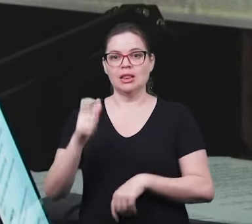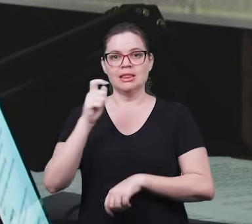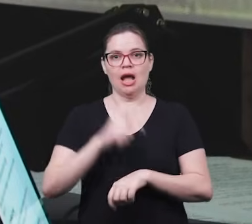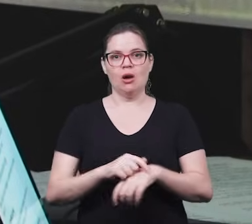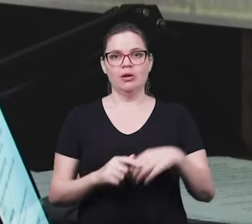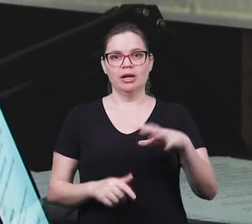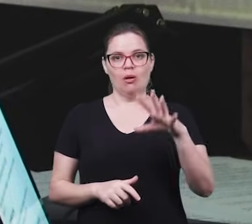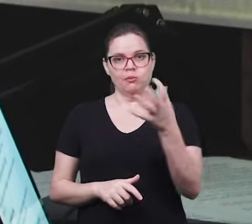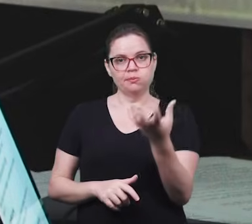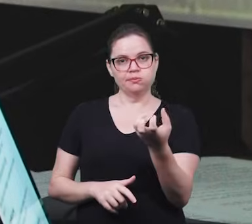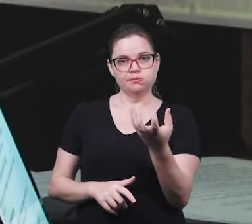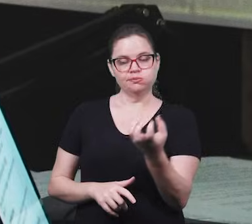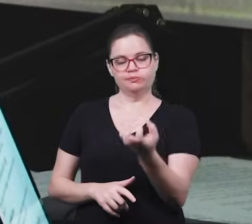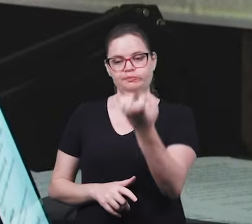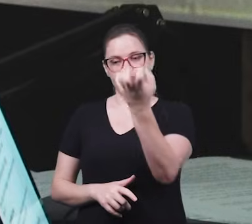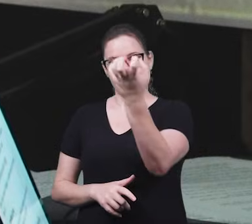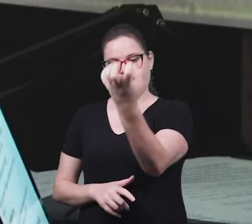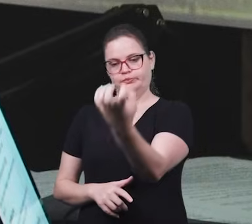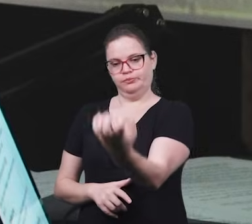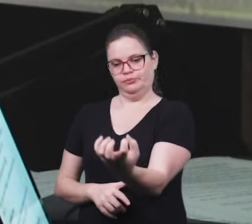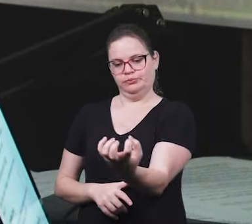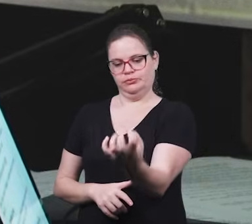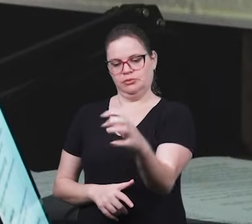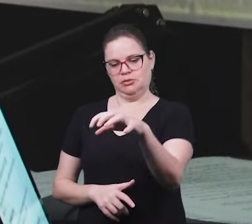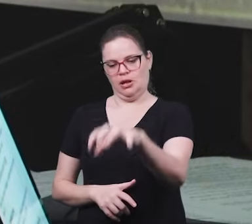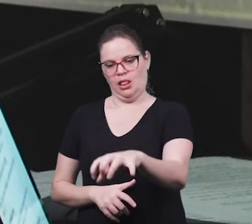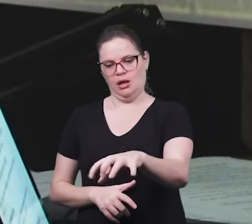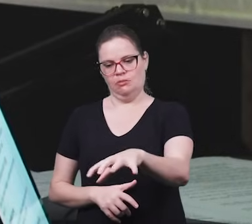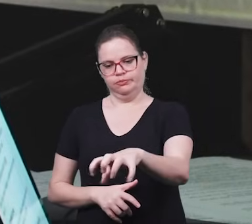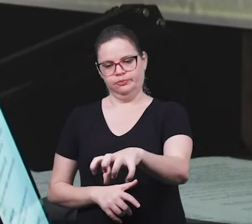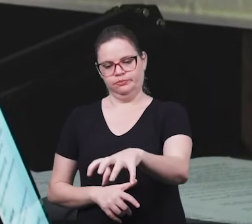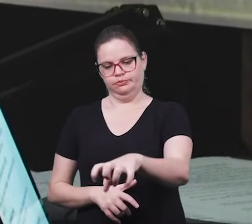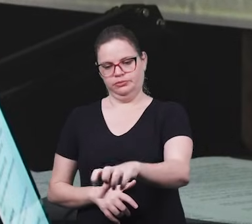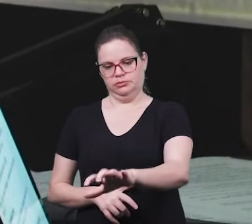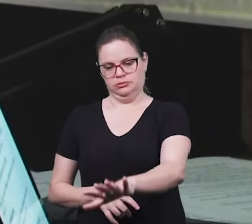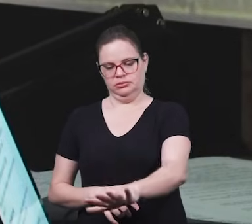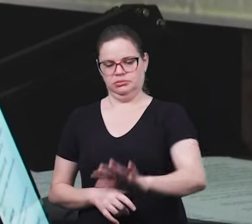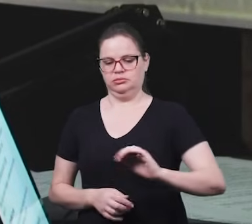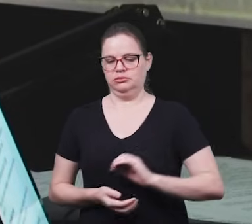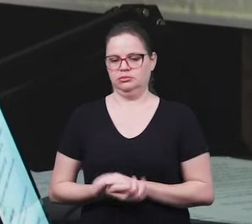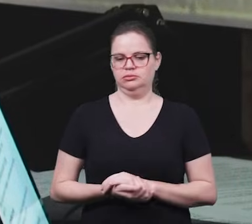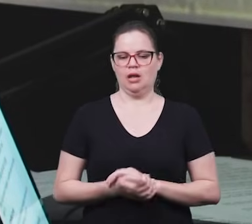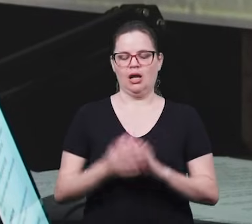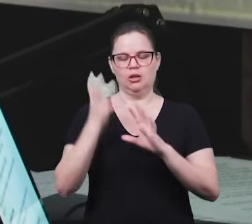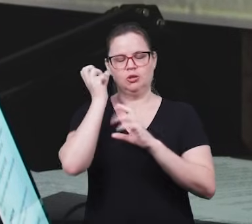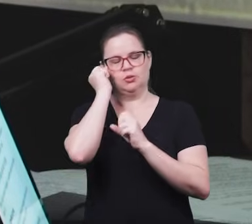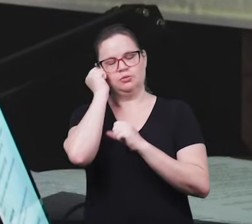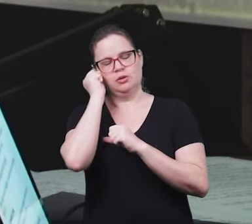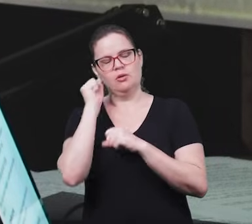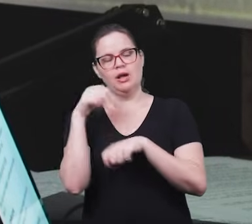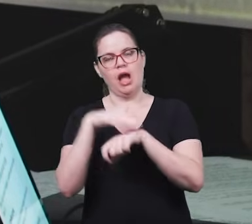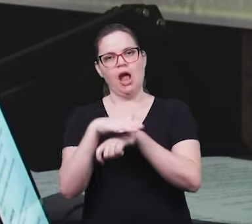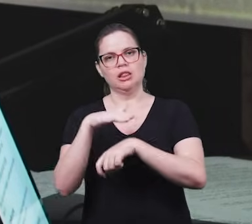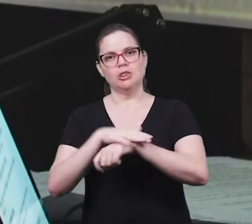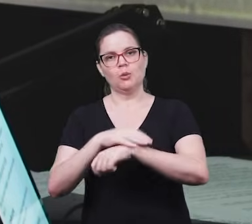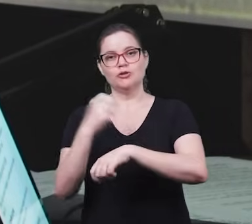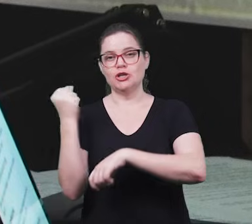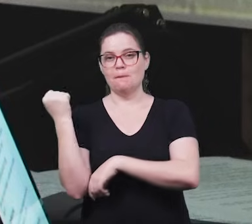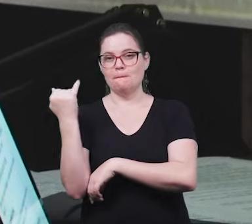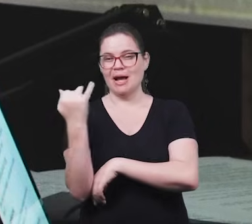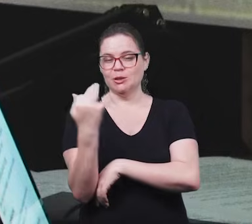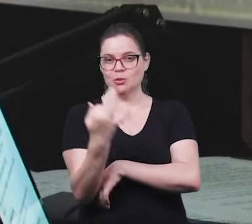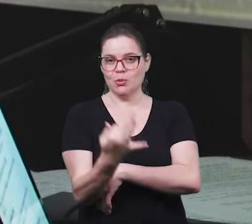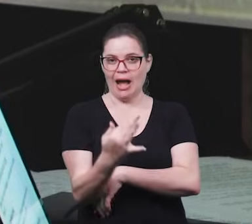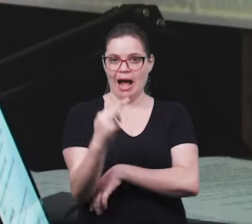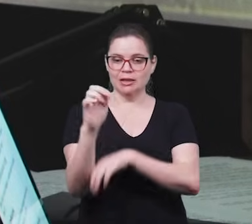ele colocou o velo de lã ali, só sobre o velo ficou o orvalho daquela noite, e em todo o